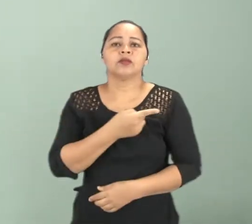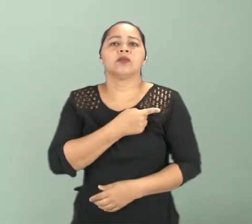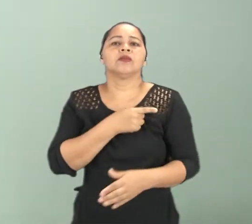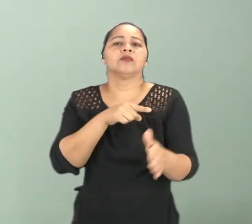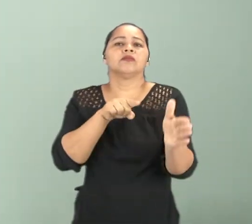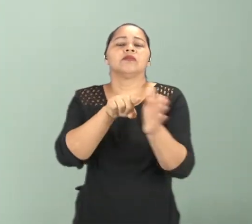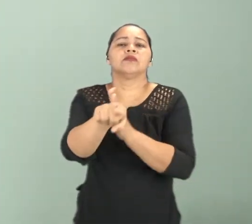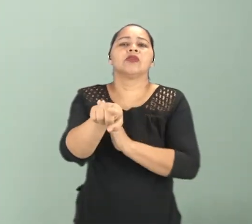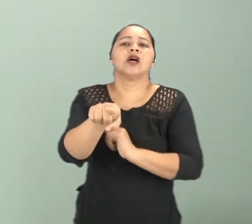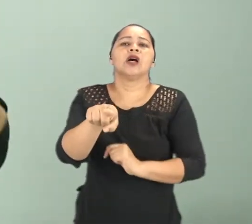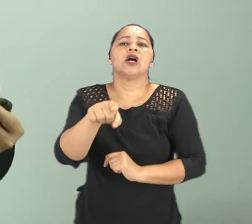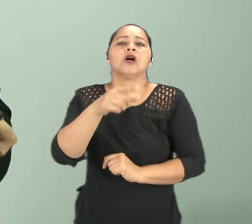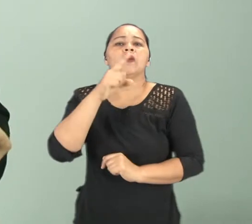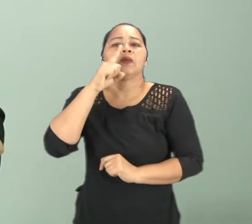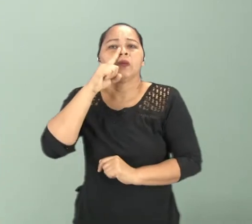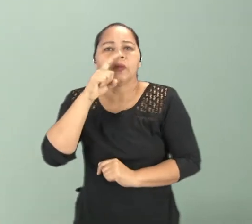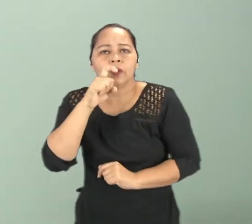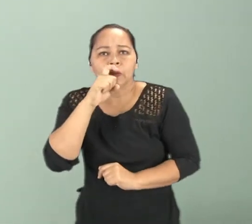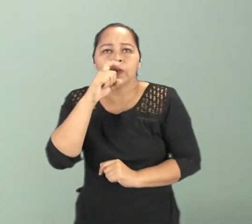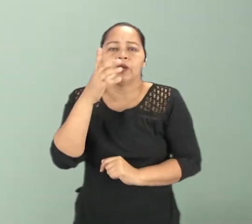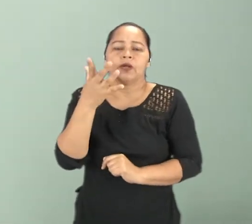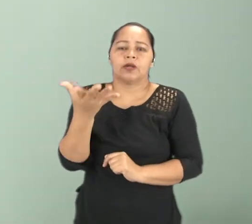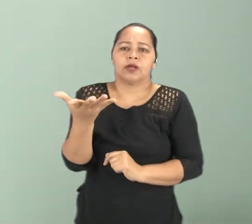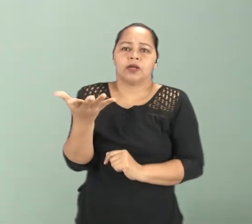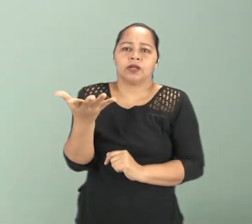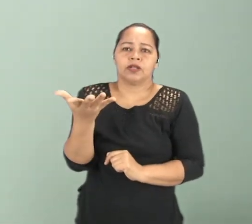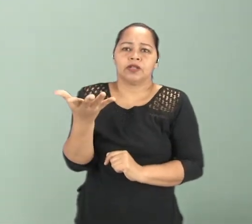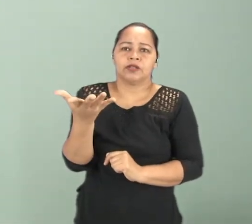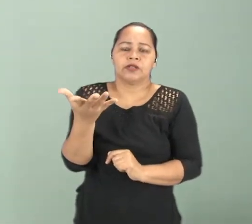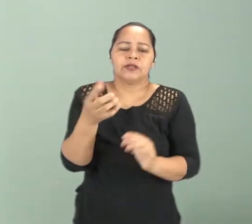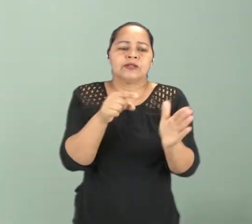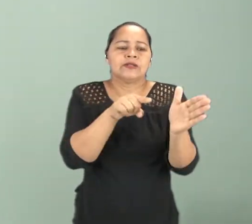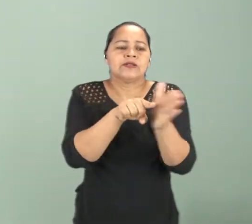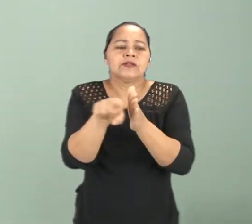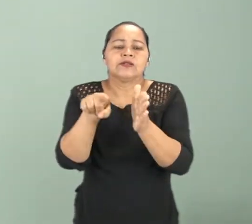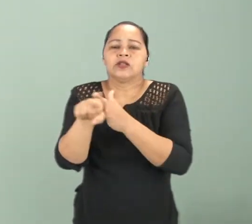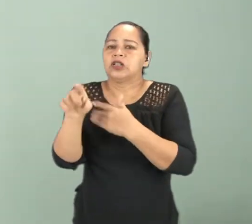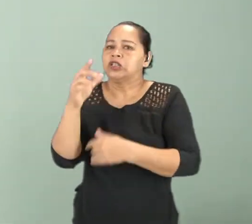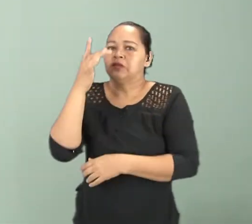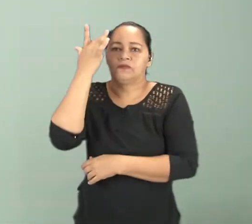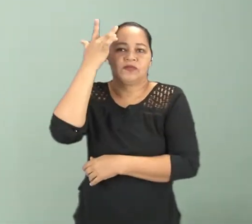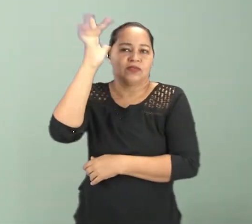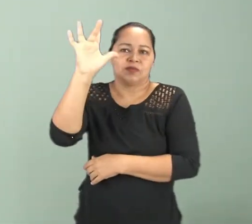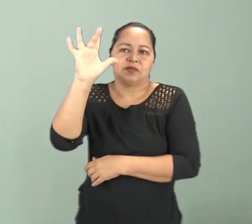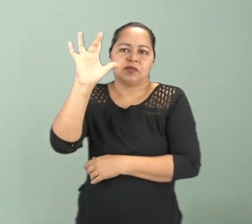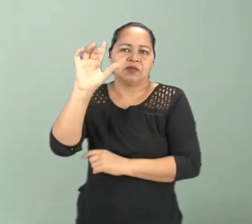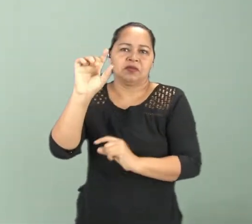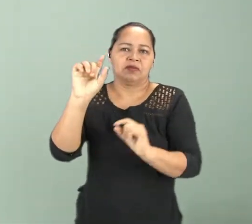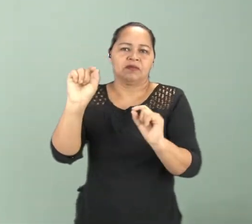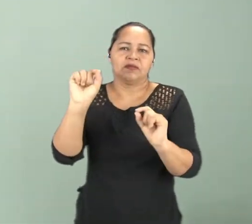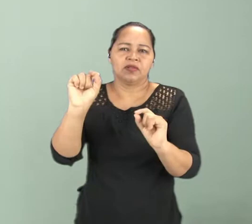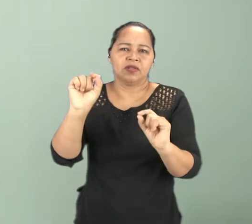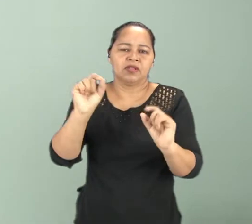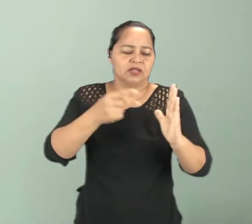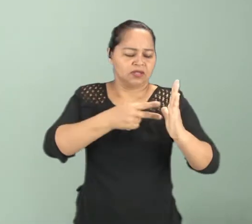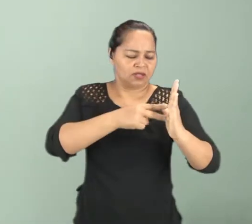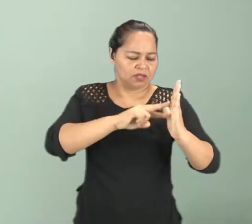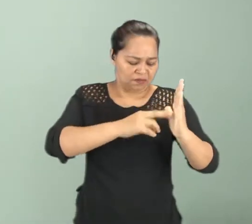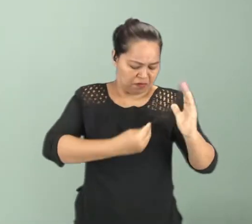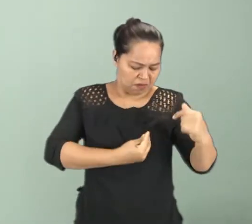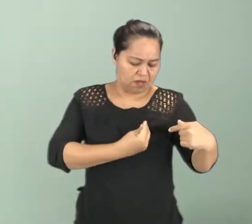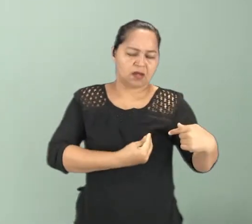você perguntar para o seu pai, para sua mãe, né, algumas pessoas não sabem responder qual o sentido da vida. E